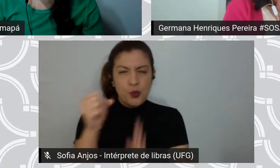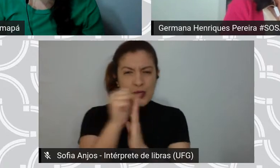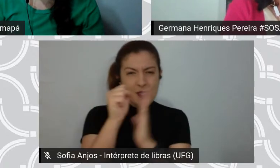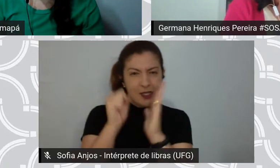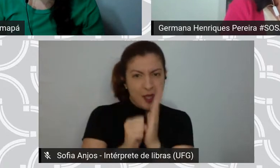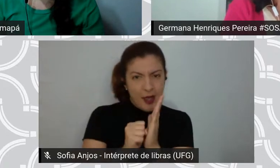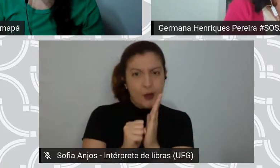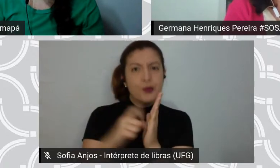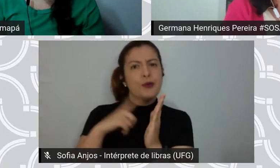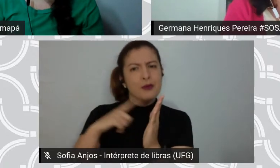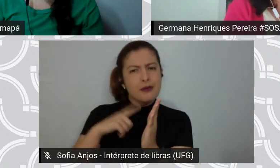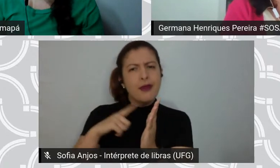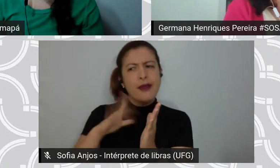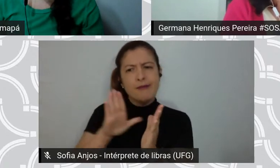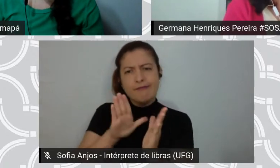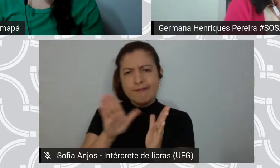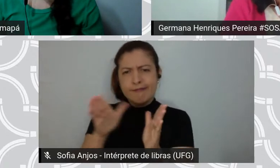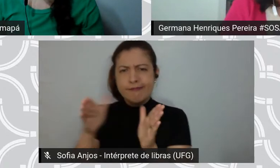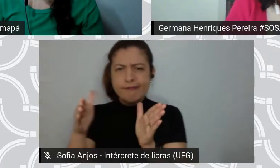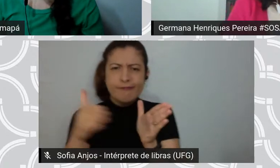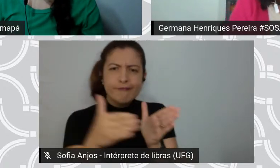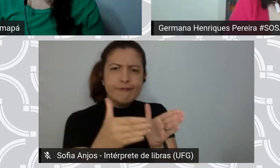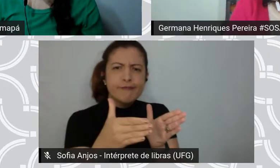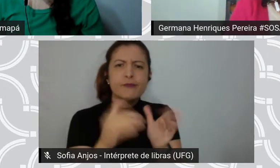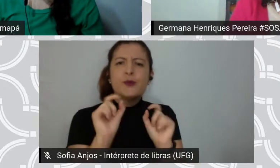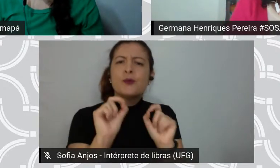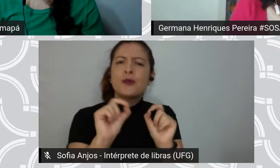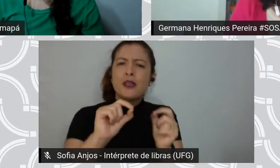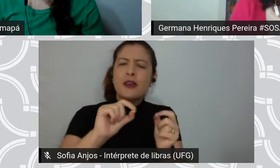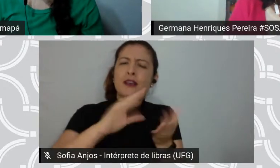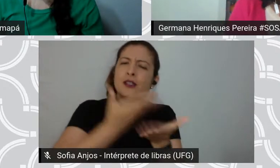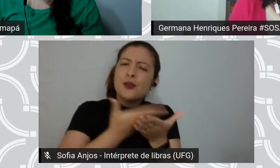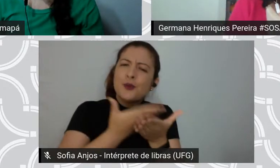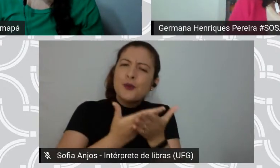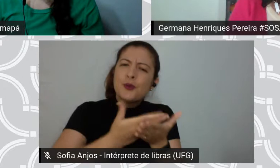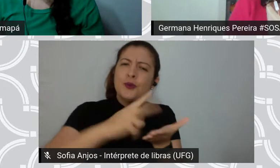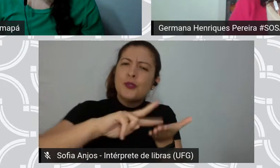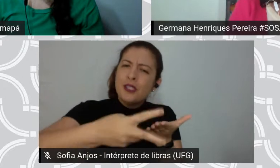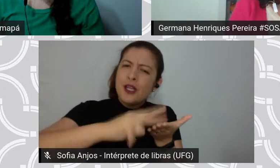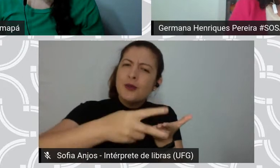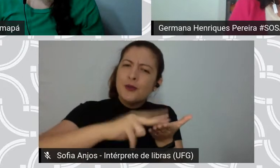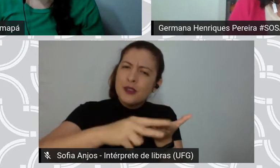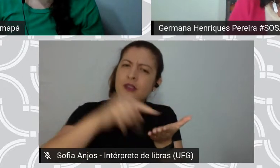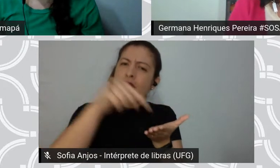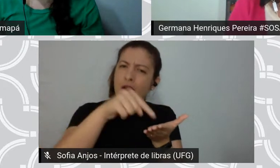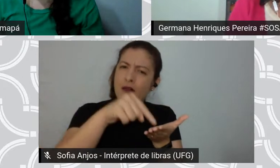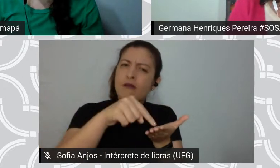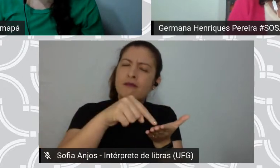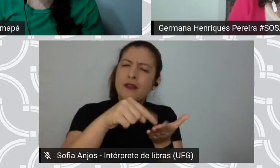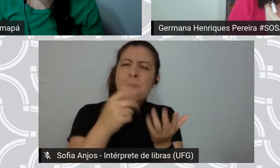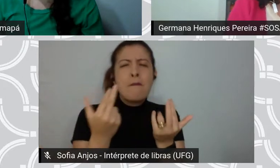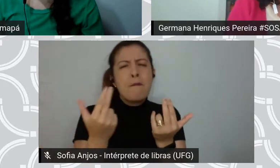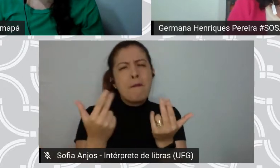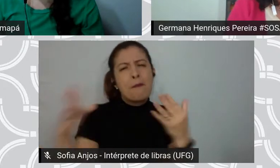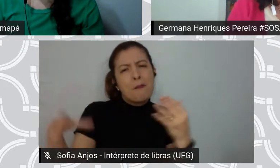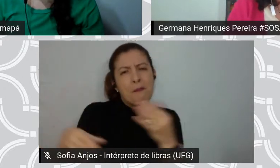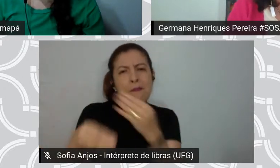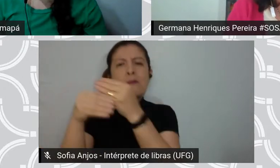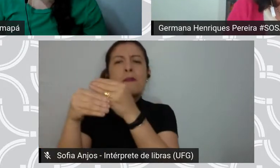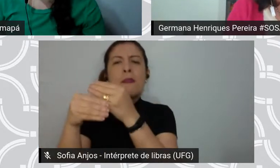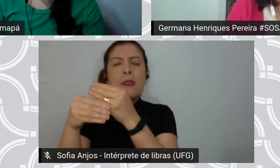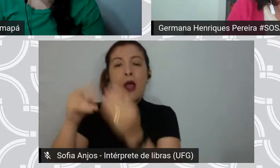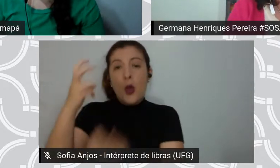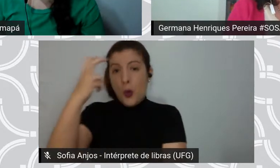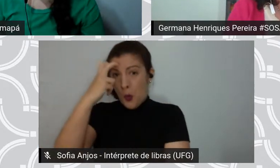tradução, como Pagano afirma, em complemento à virada cultural constatada por Bassnet nos